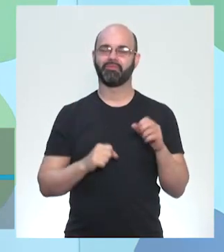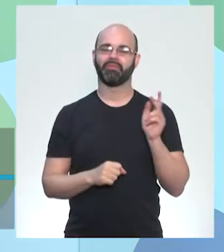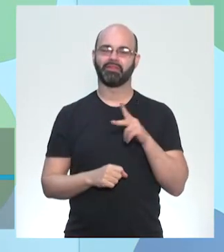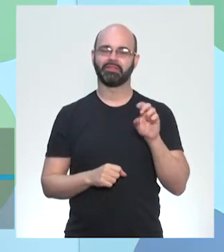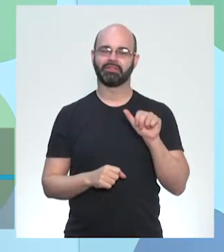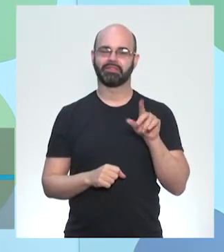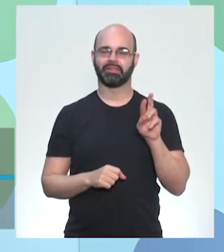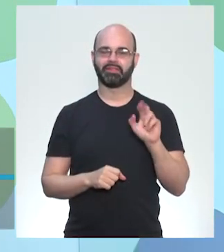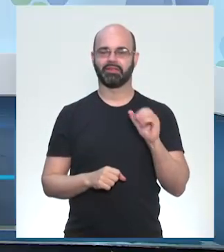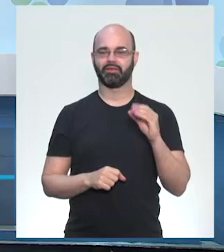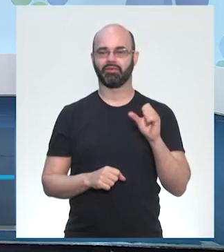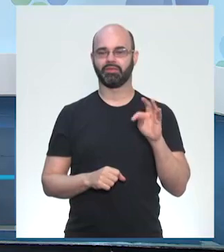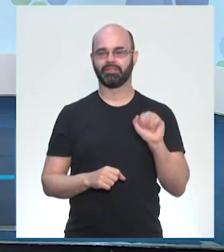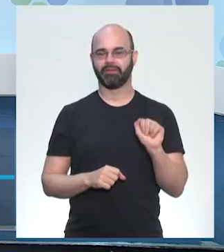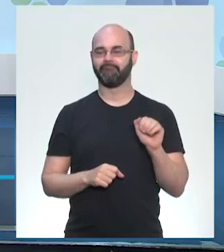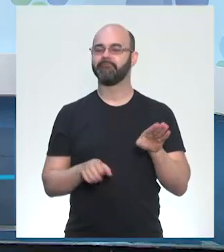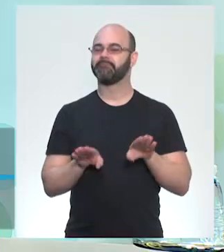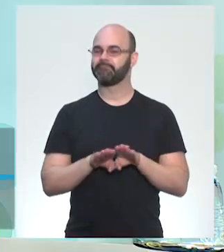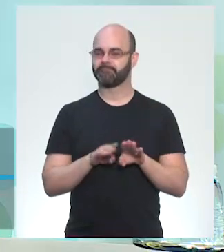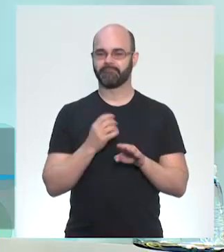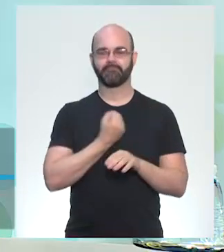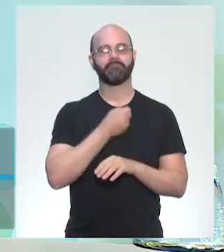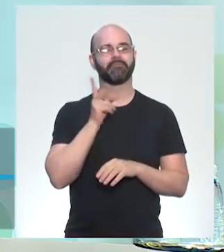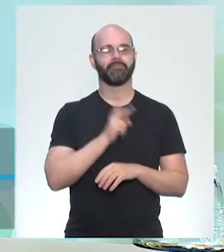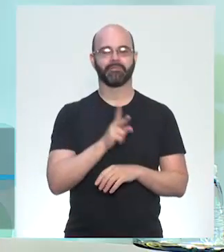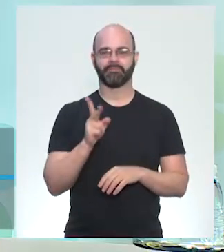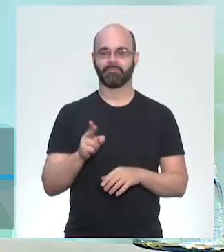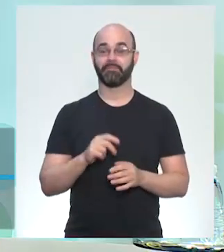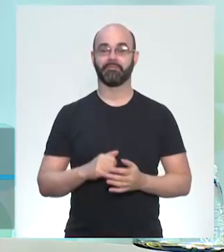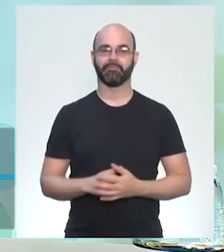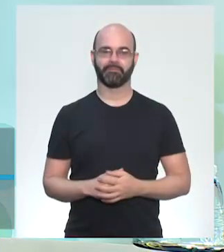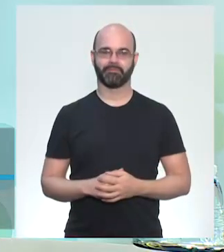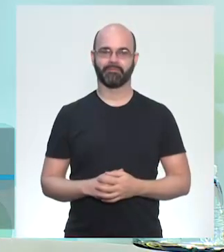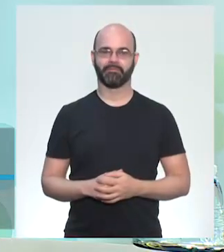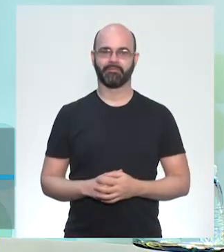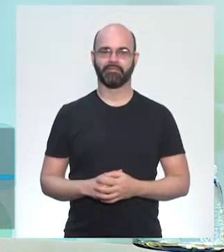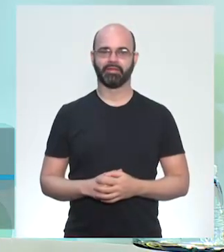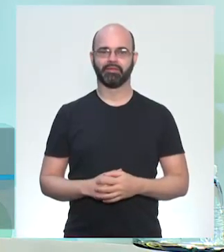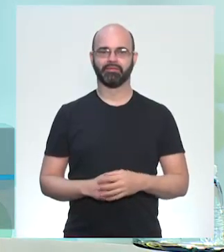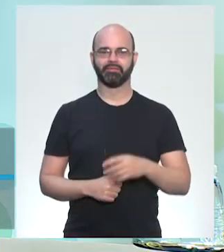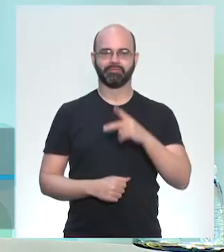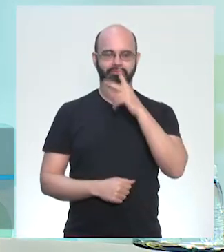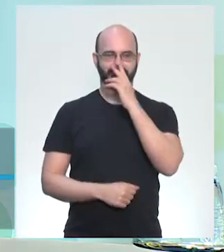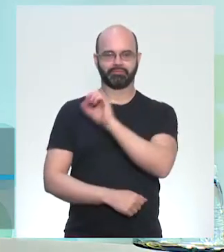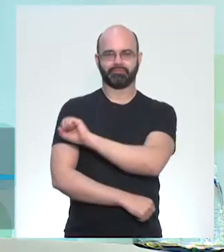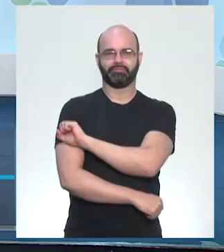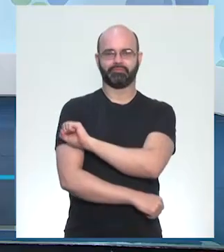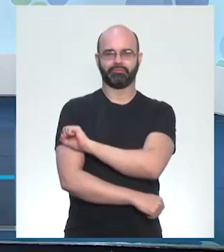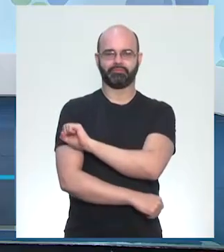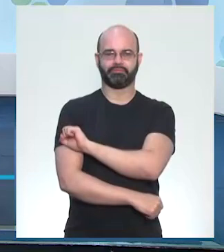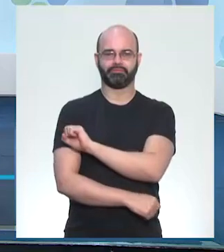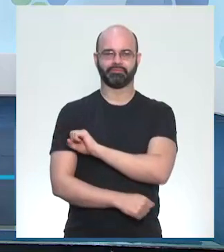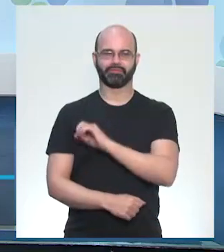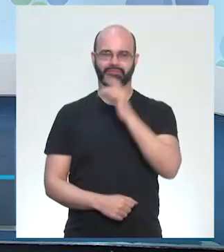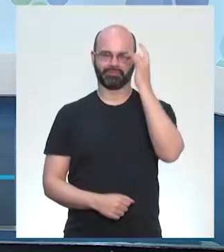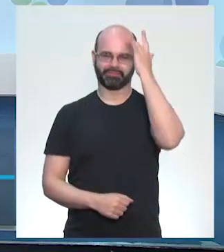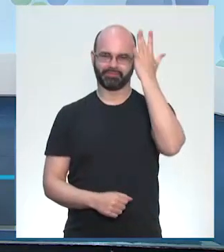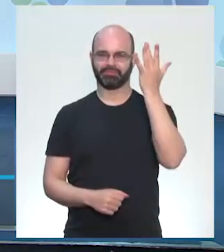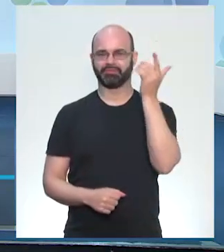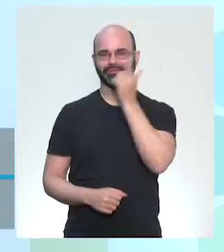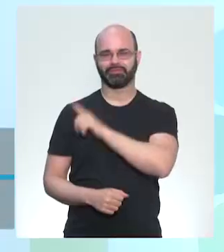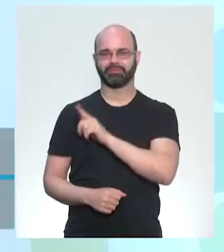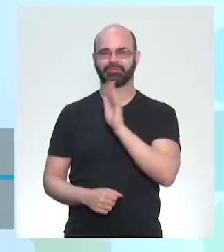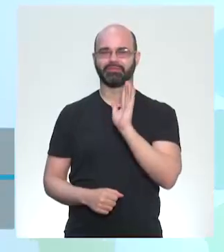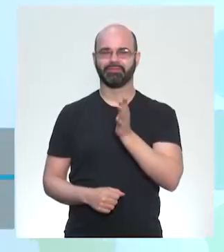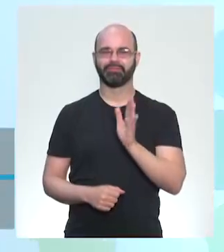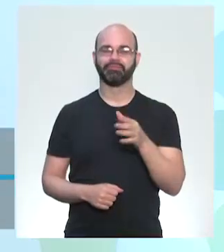647 milésimos também. E aí, Vi? Bora ver, pessoal? Então, esse aqui eu acho que o 8º ano ele já faz com o pé nas costas, né? Tá muito facinho. A gente quer saber